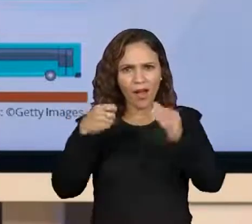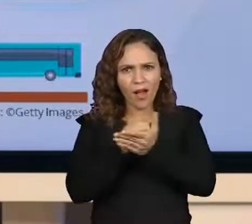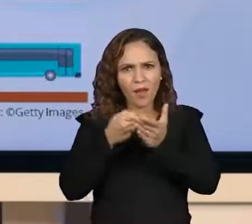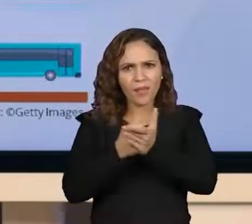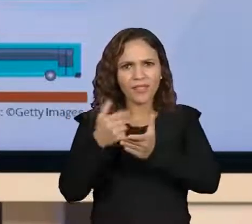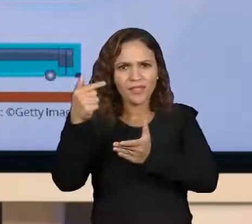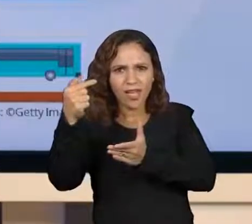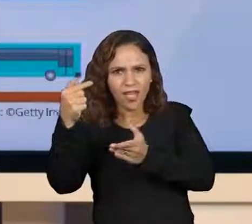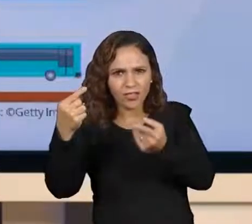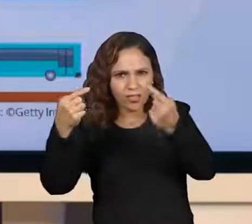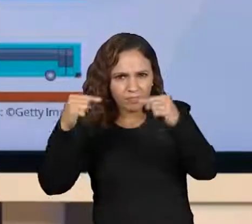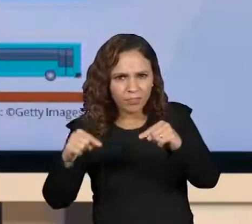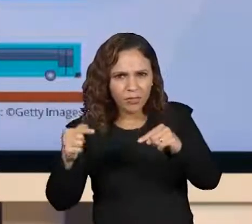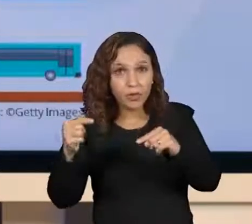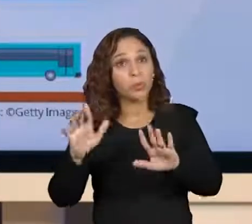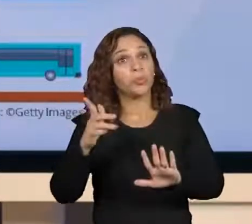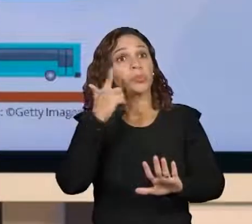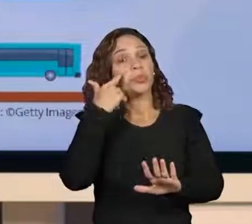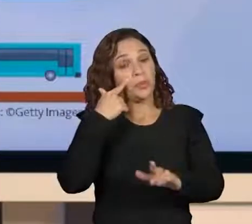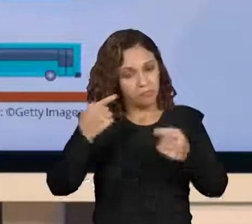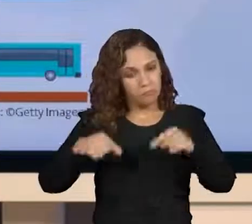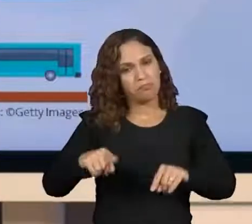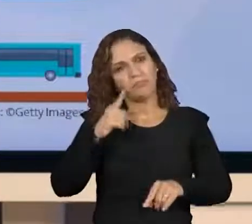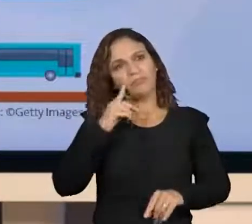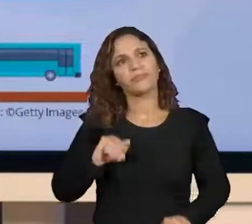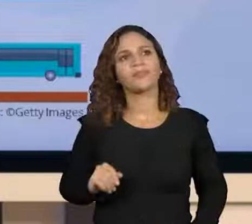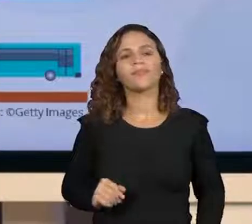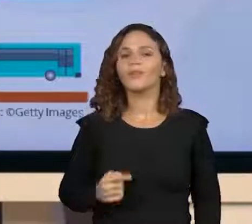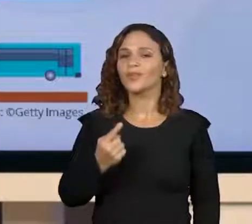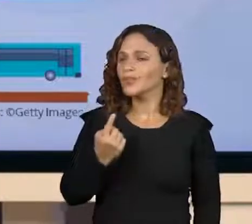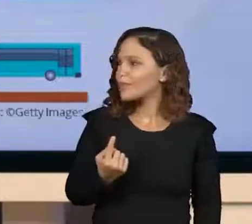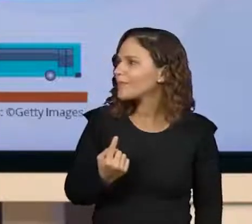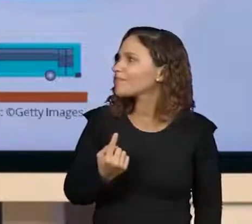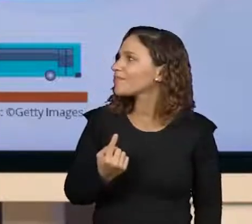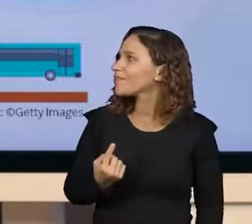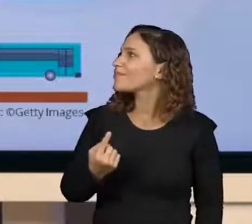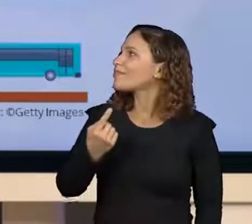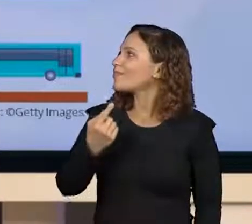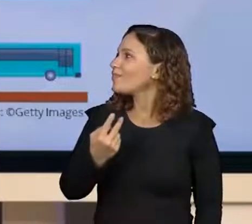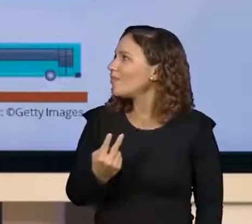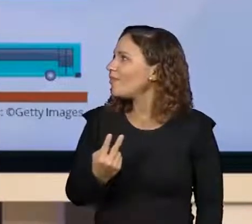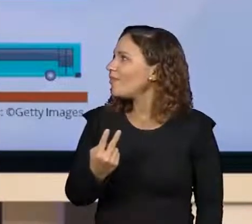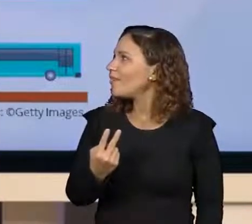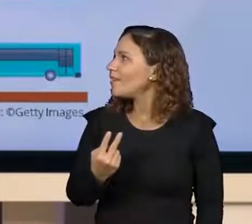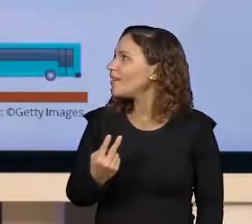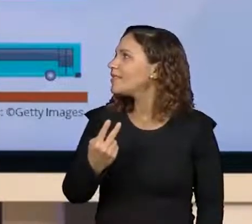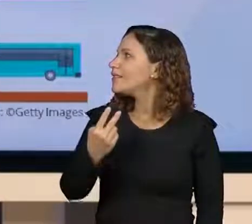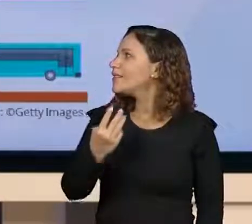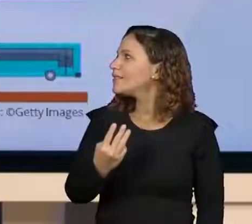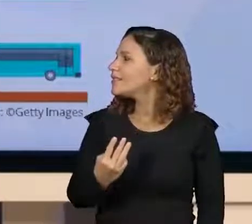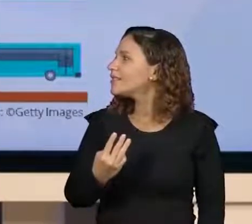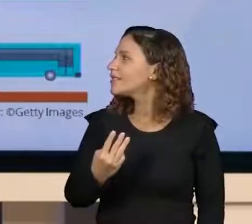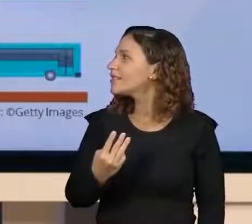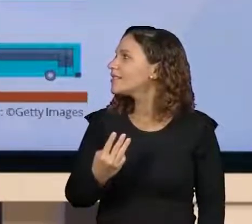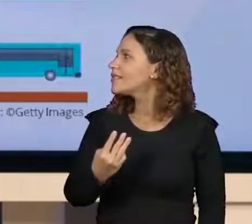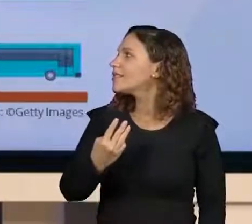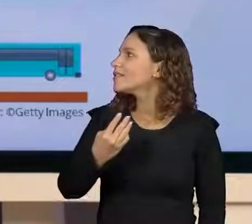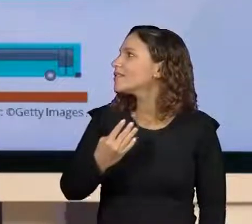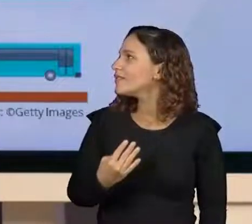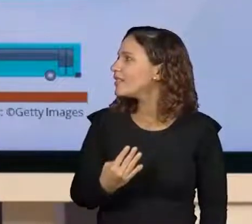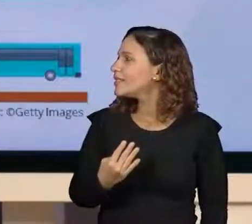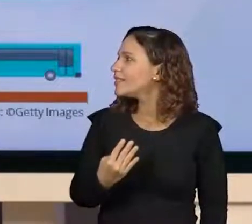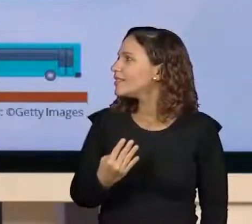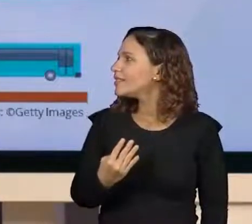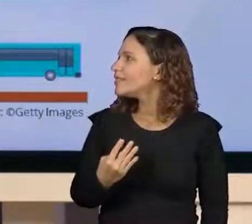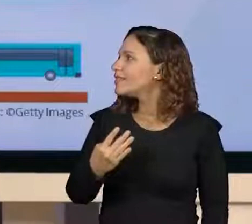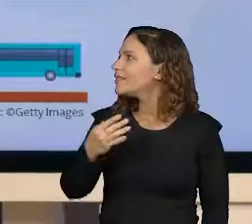carrinhos? Pera, deixa eu ver, mais uma. 1, 2, 3,